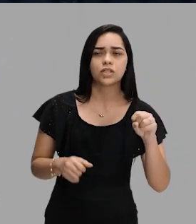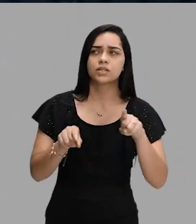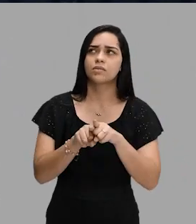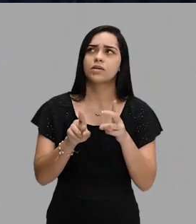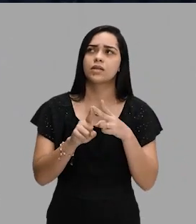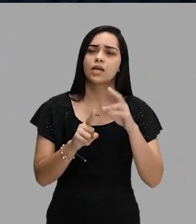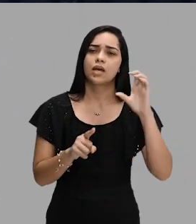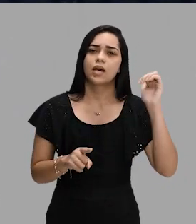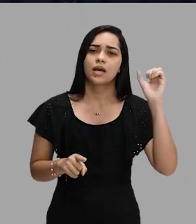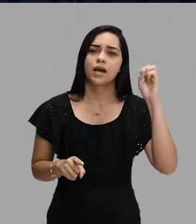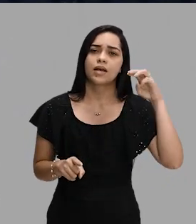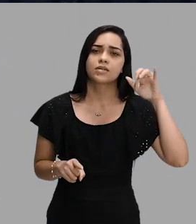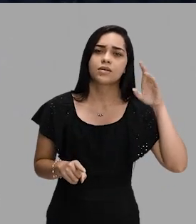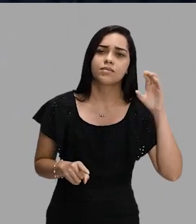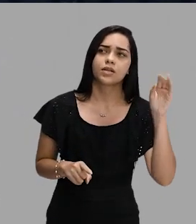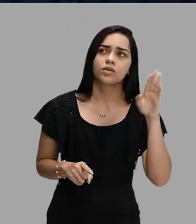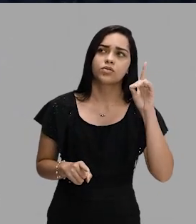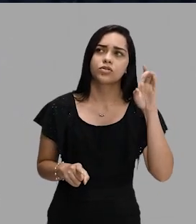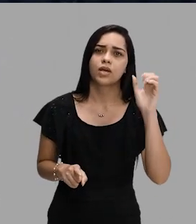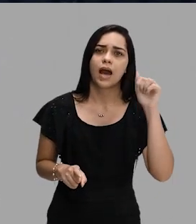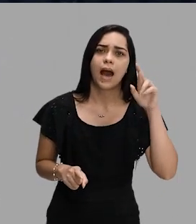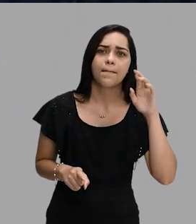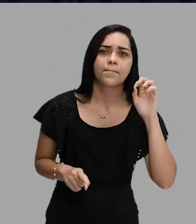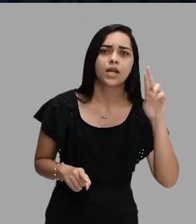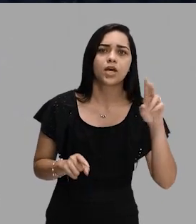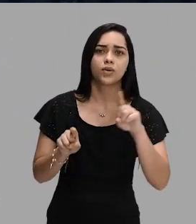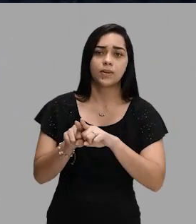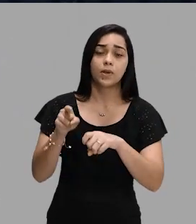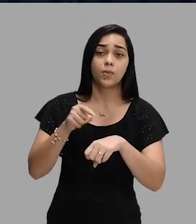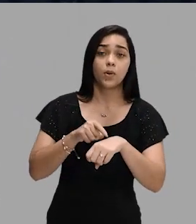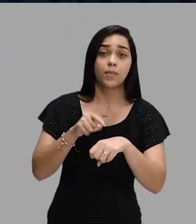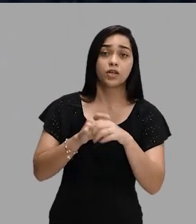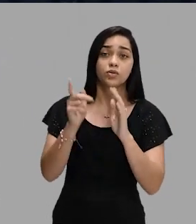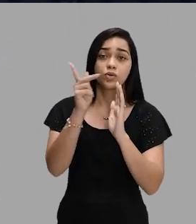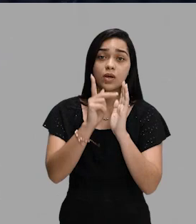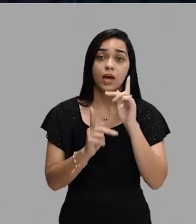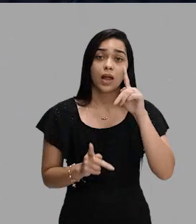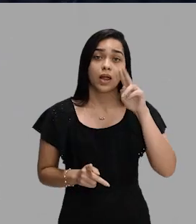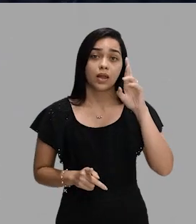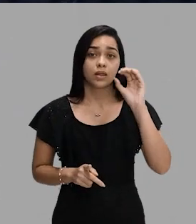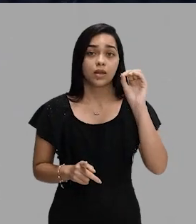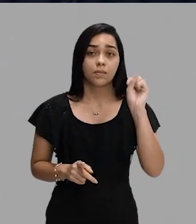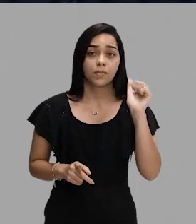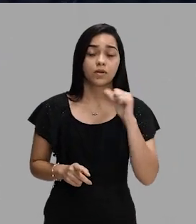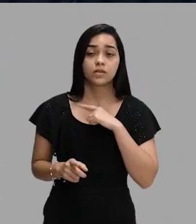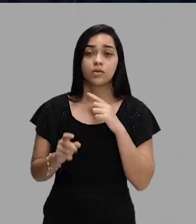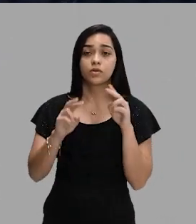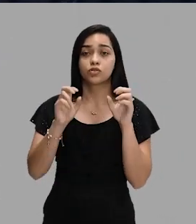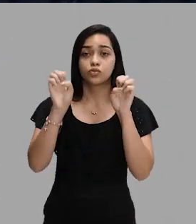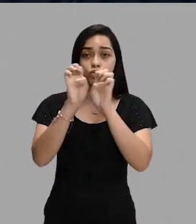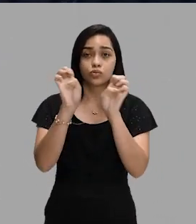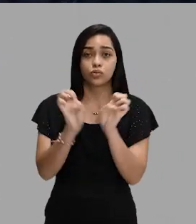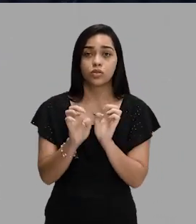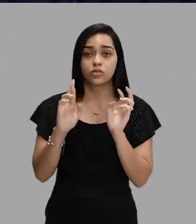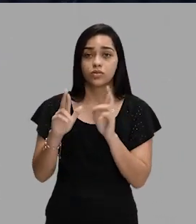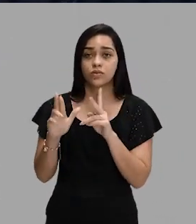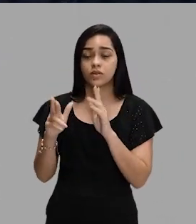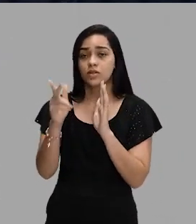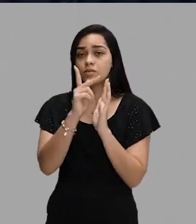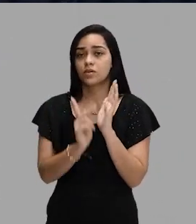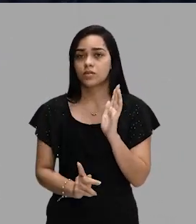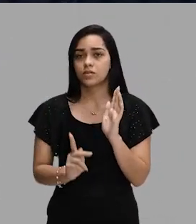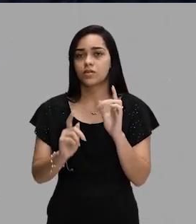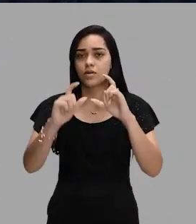de Abreu. E agora é o momento da prosa, aquele texto que tem uma estrutura diferente da poesia. É um texto